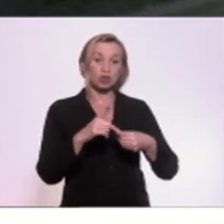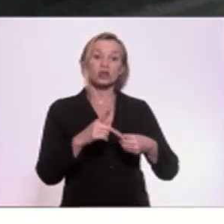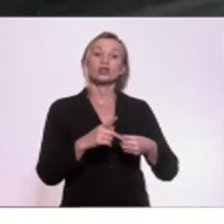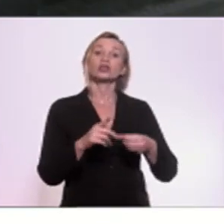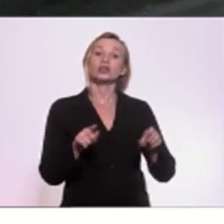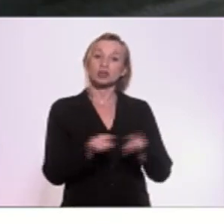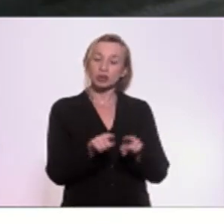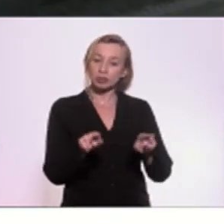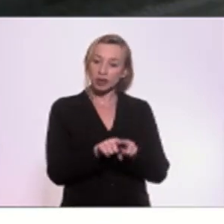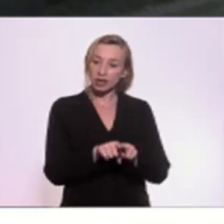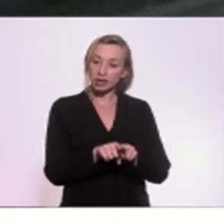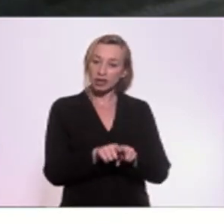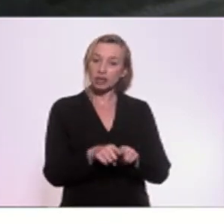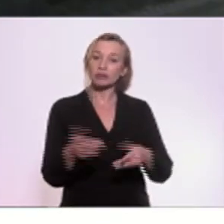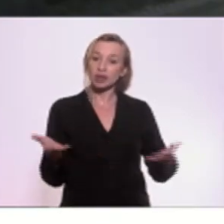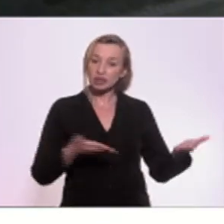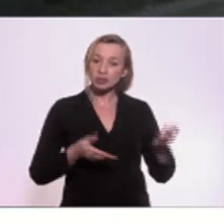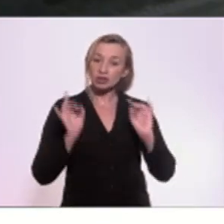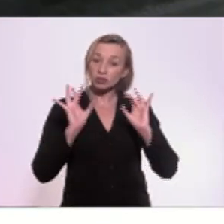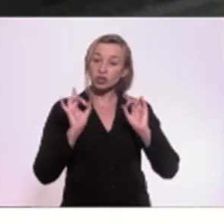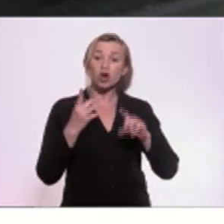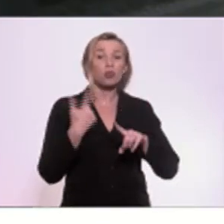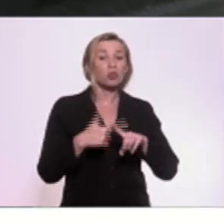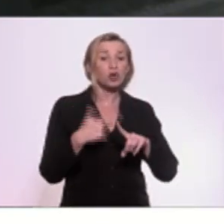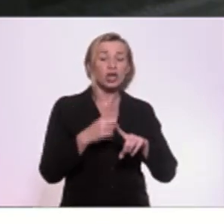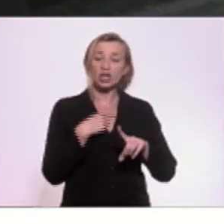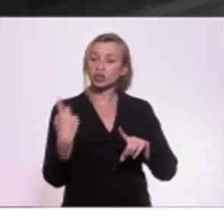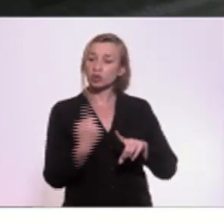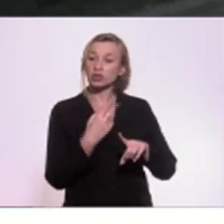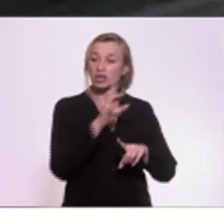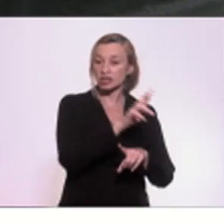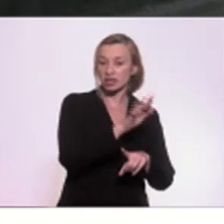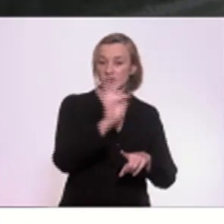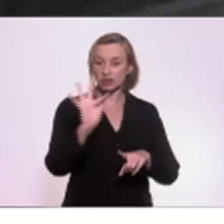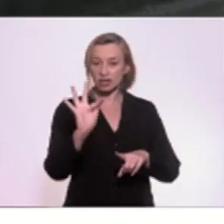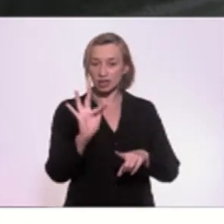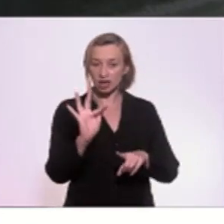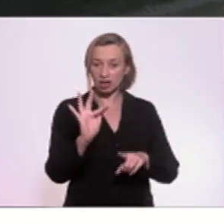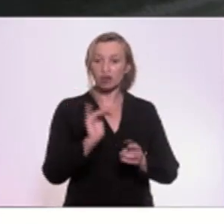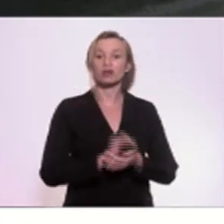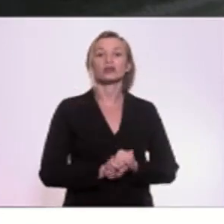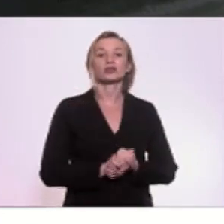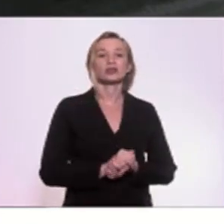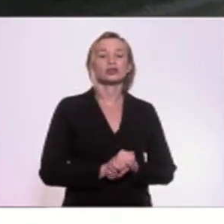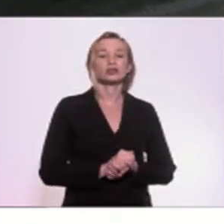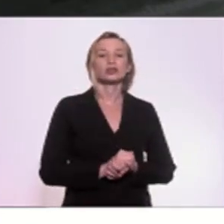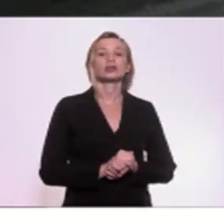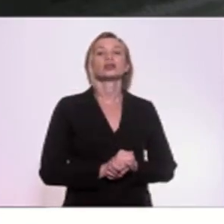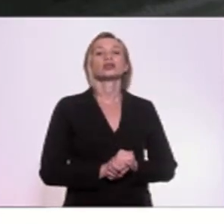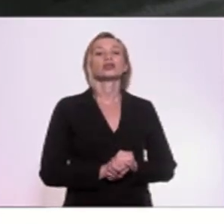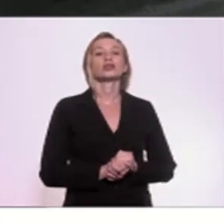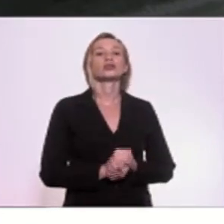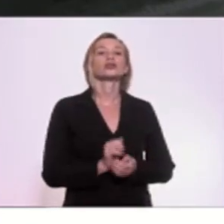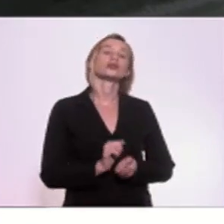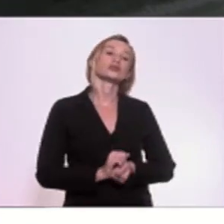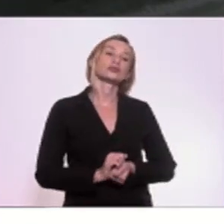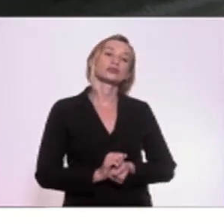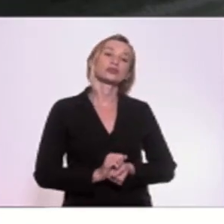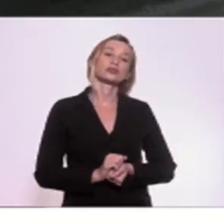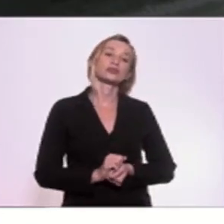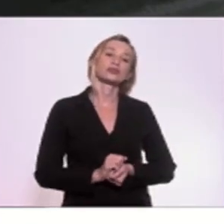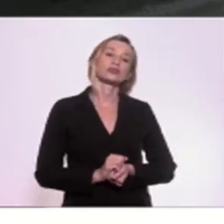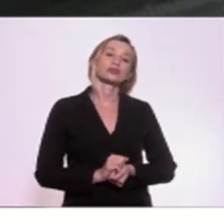participações especiais. Até porque as nossas receitas derivadas das participações especiais